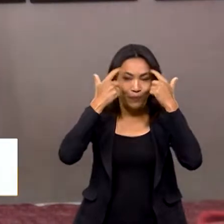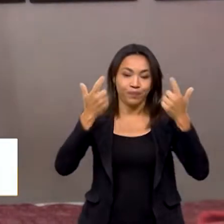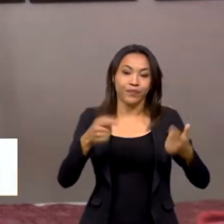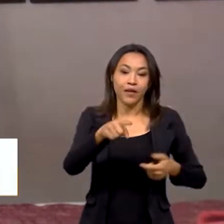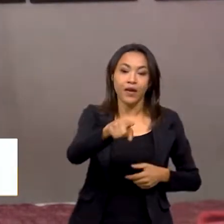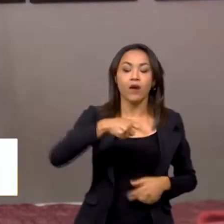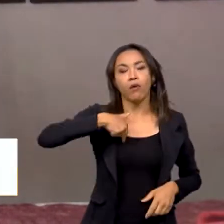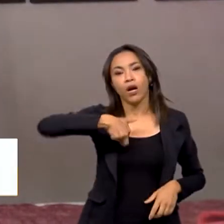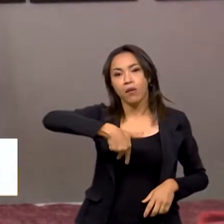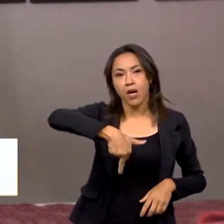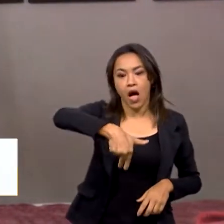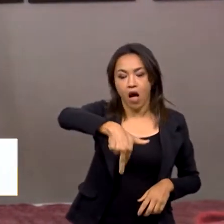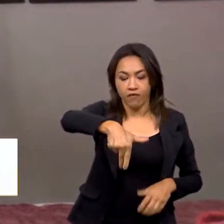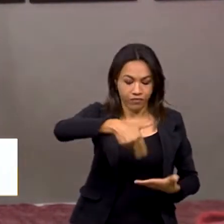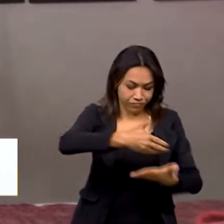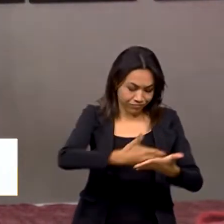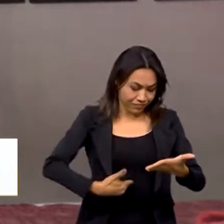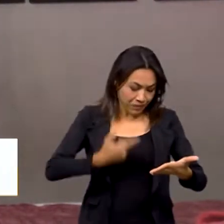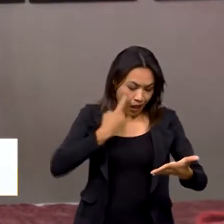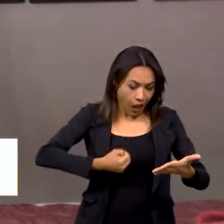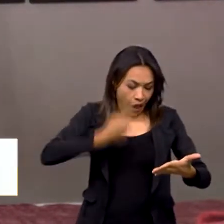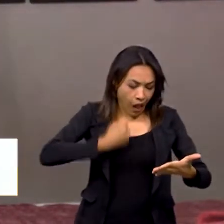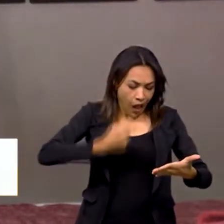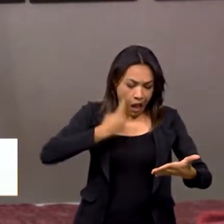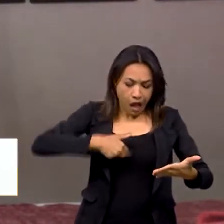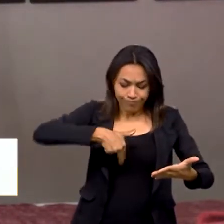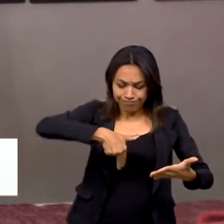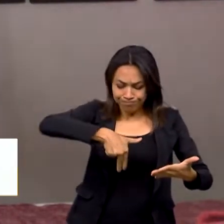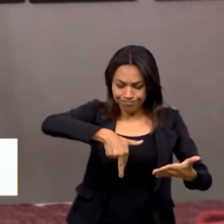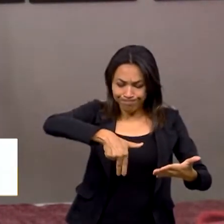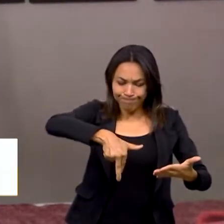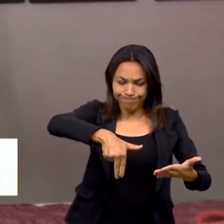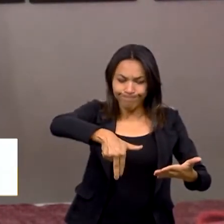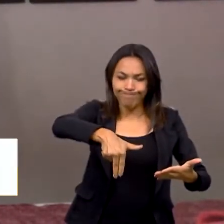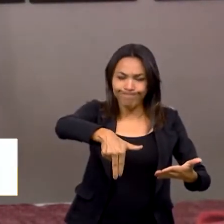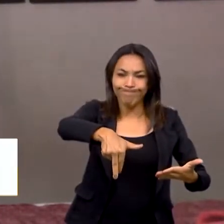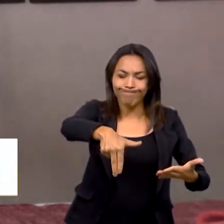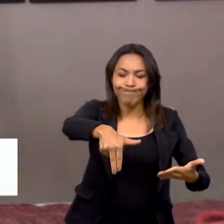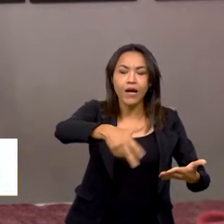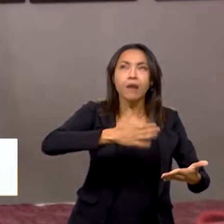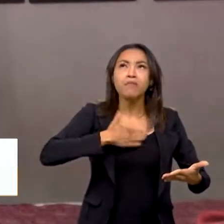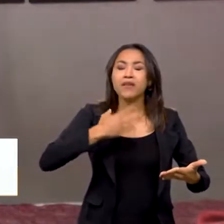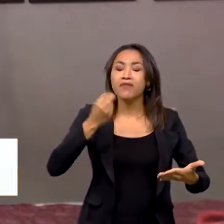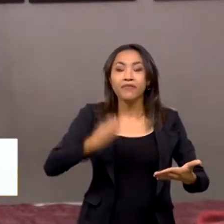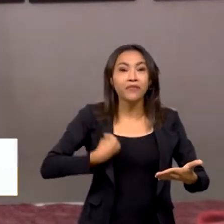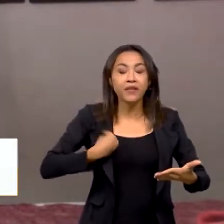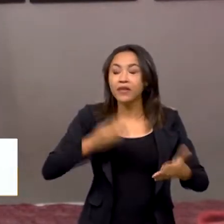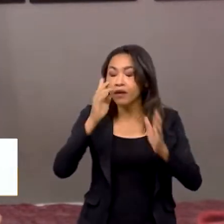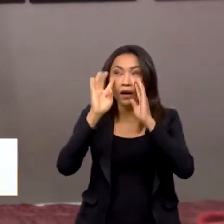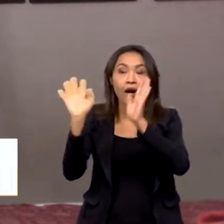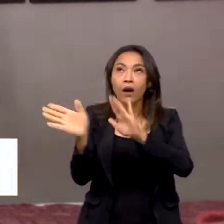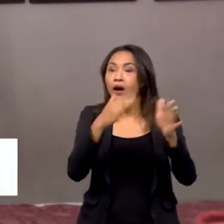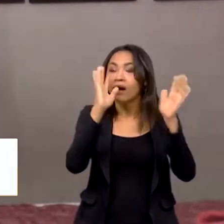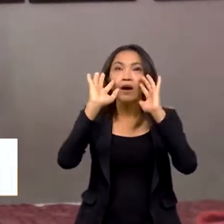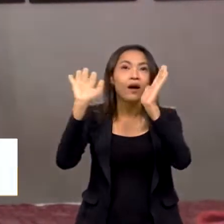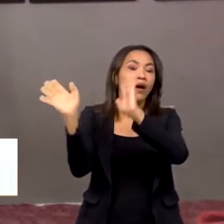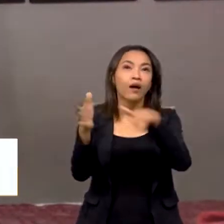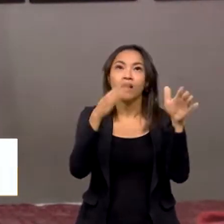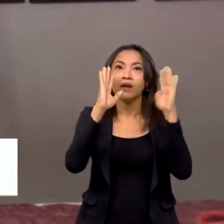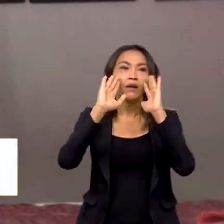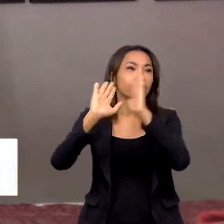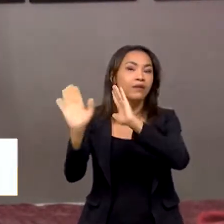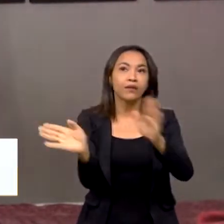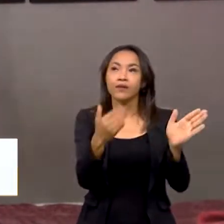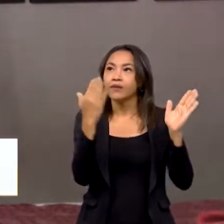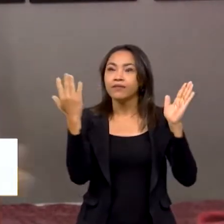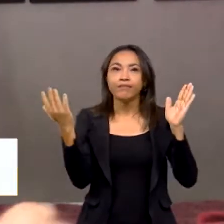por aquele corredor com o resultado na mão, chorando, e a minha vida passava ali na minha mente. Era algo,